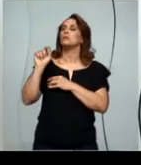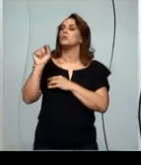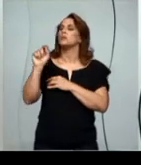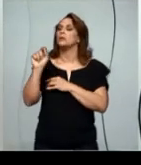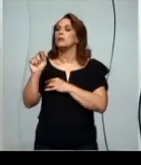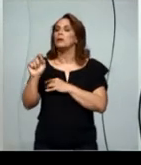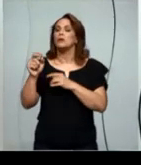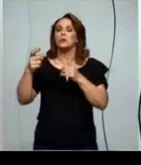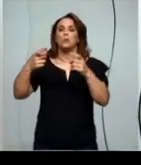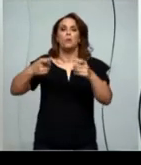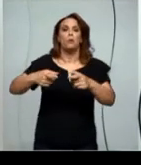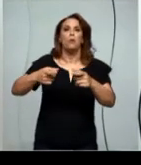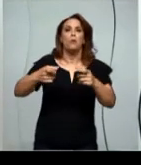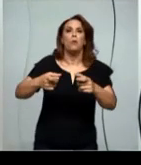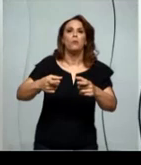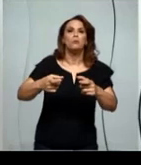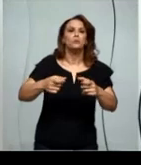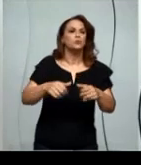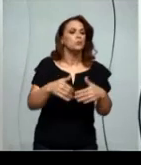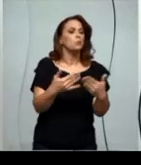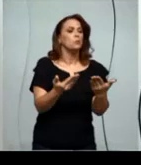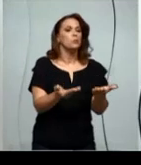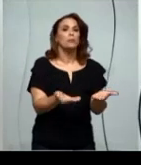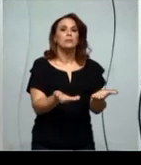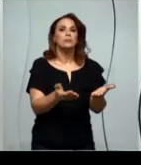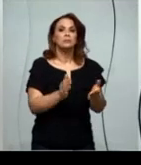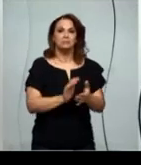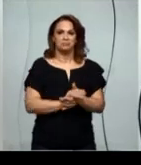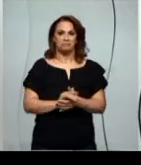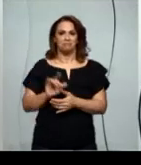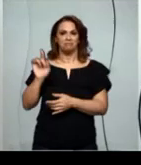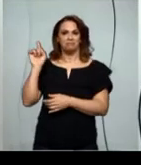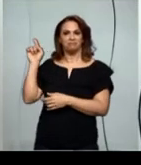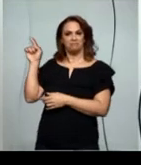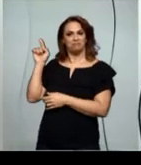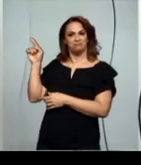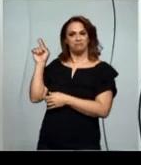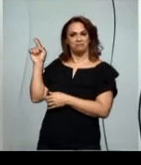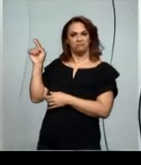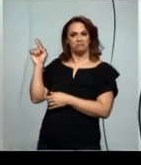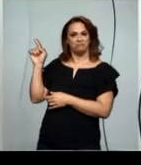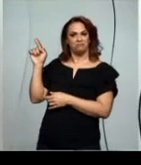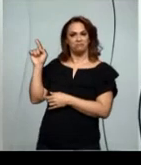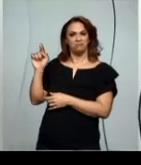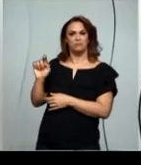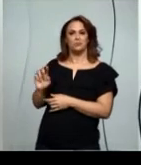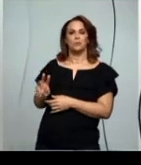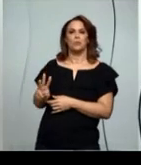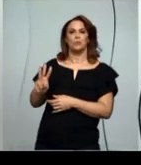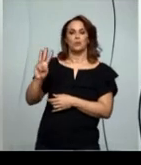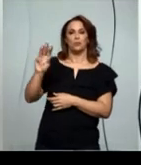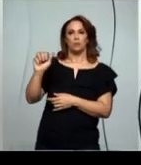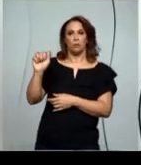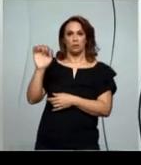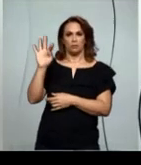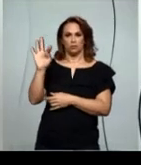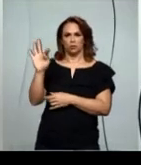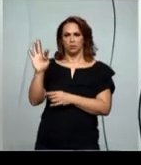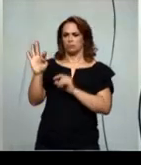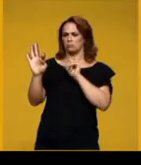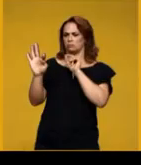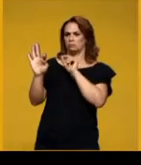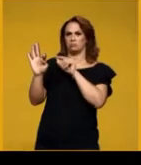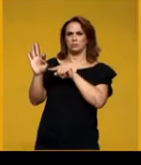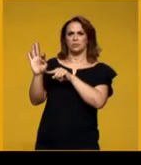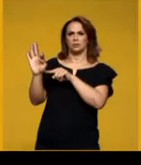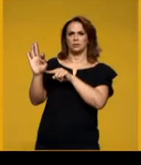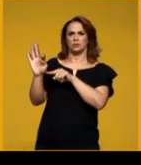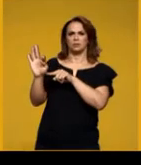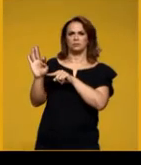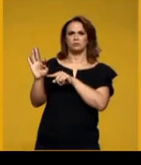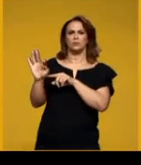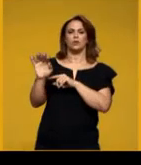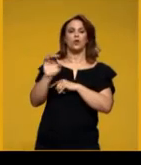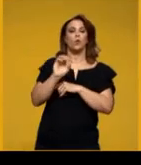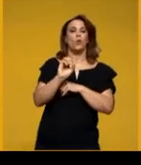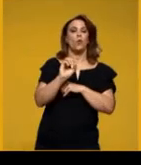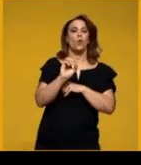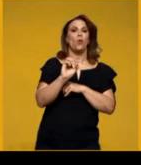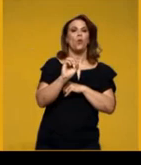Eu tenho o what, o que, e eu tenho o when, quando. Qual é a diferença? Eu